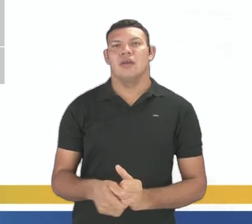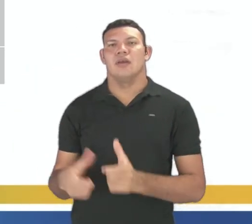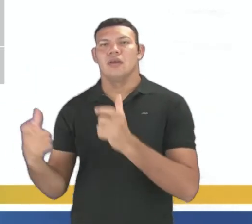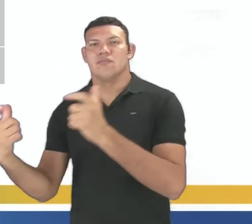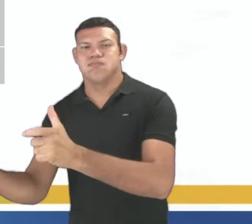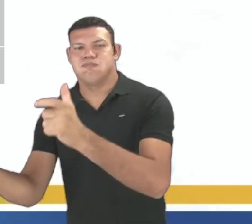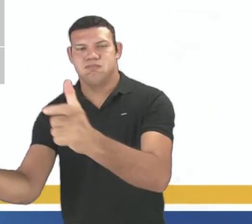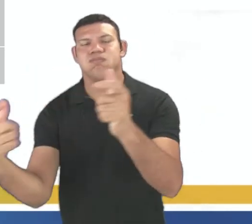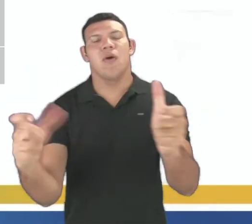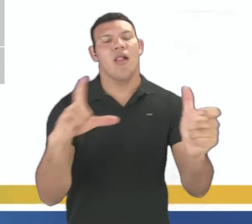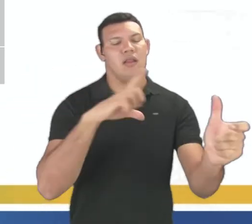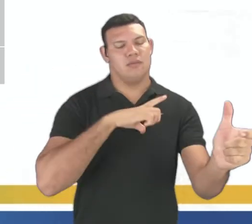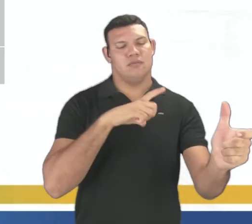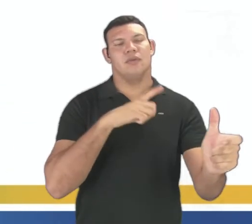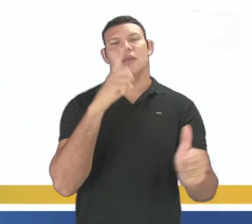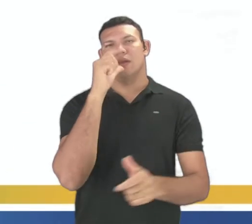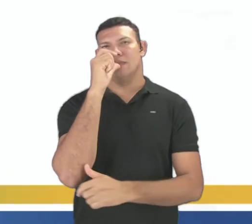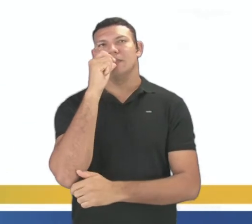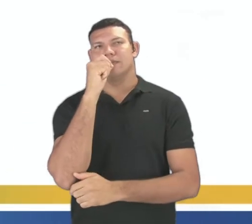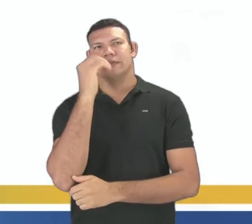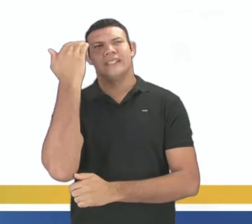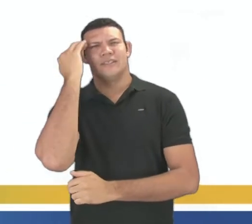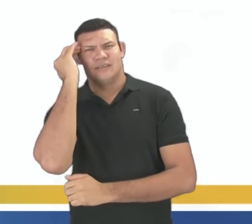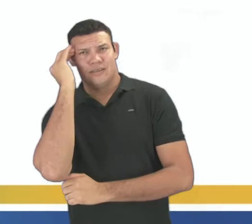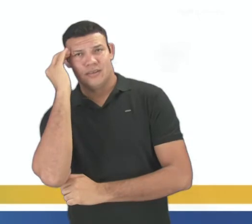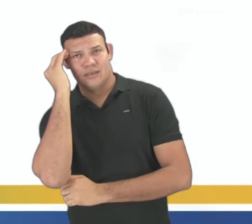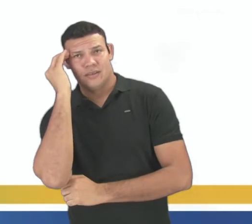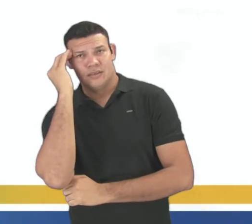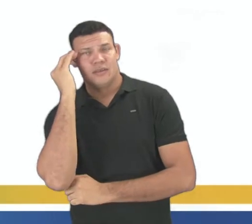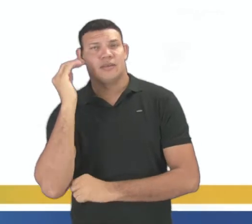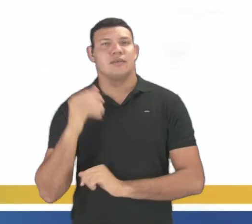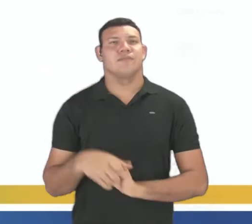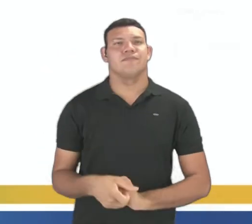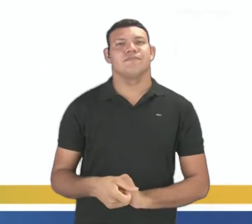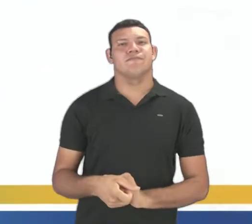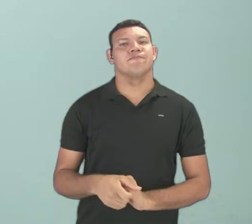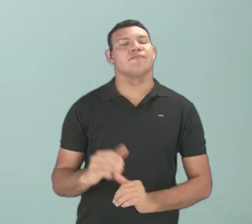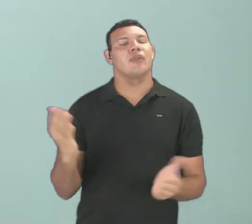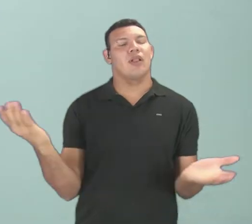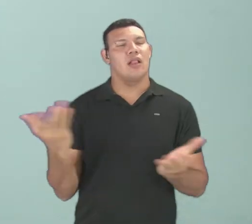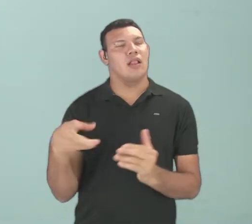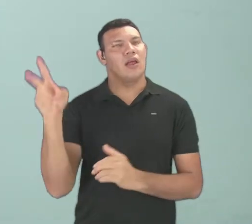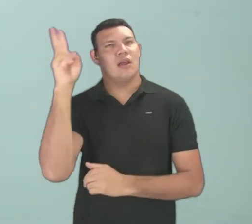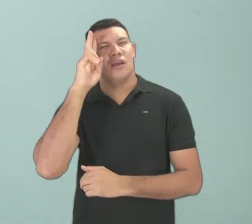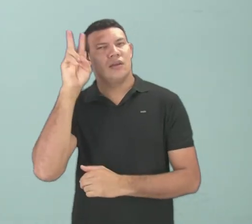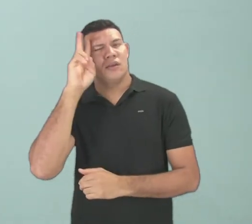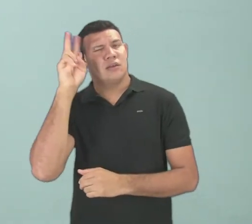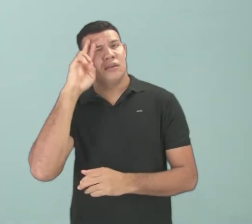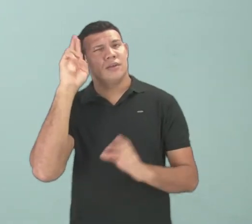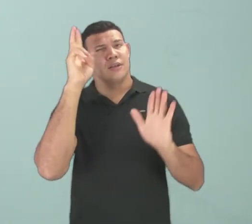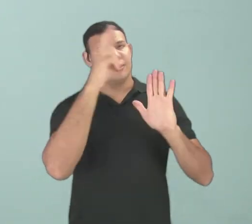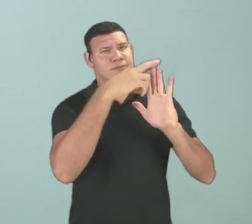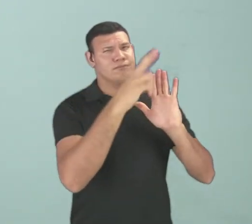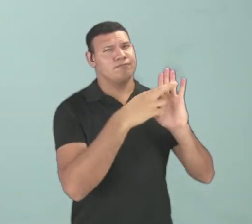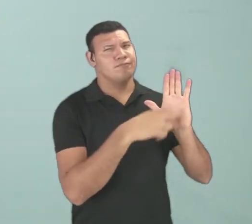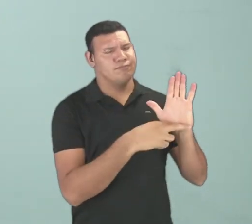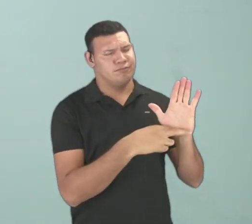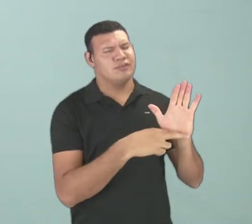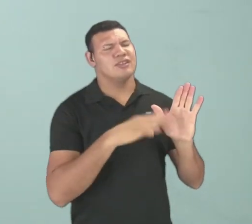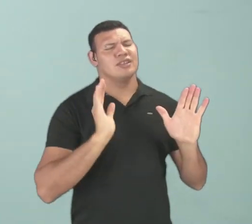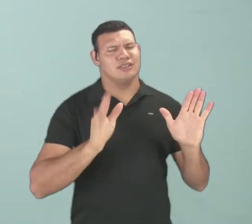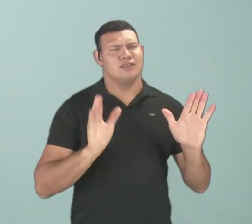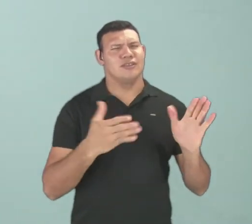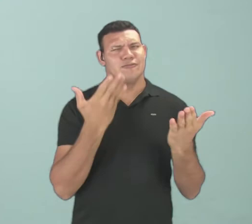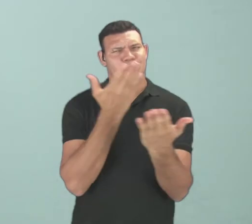bem? Se vocês entenderam essa partezinha, interessante lembrar agora um pouquinho das regrinhas. Eu sei que a gente já viu um monte